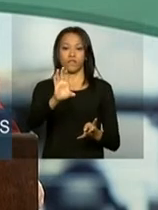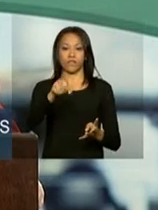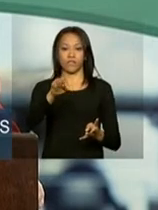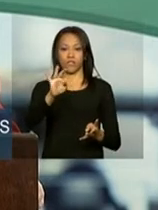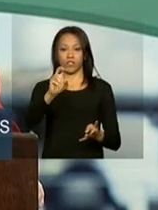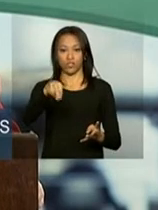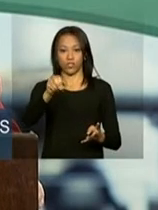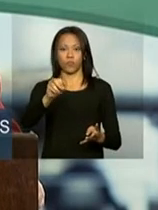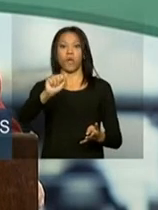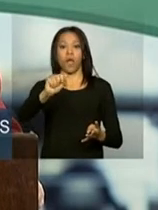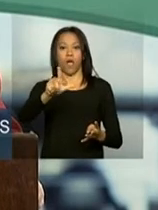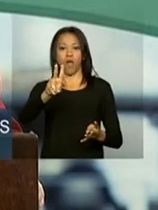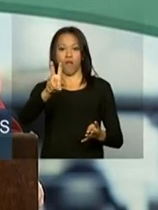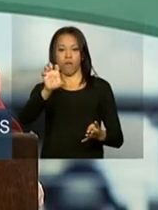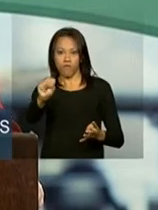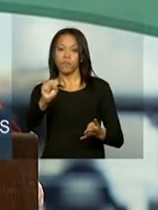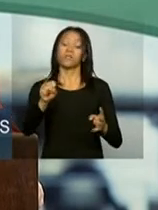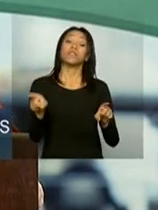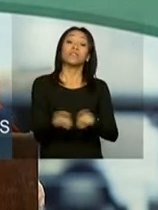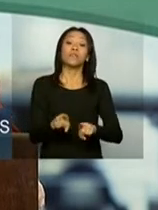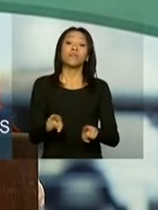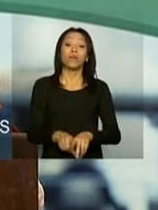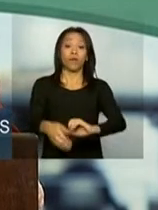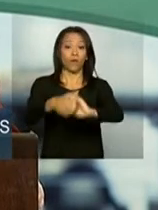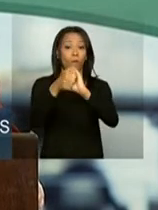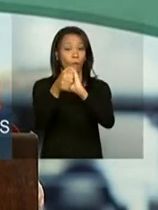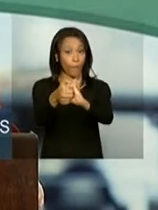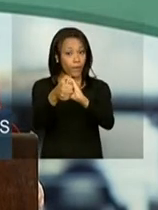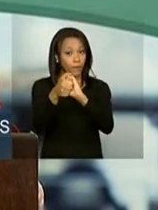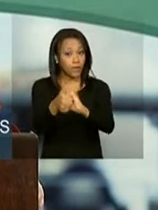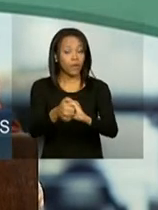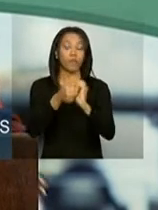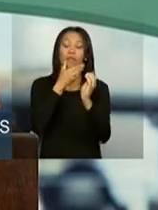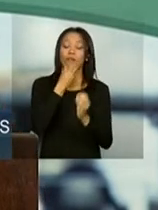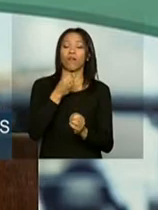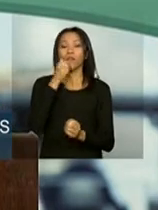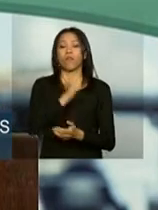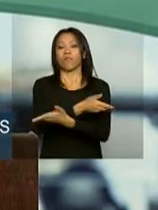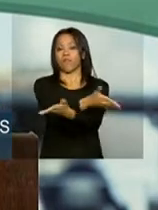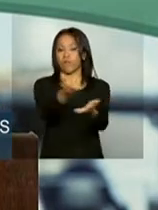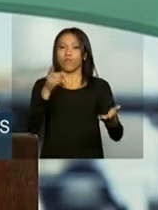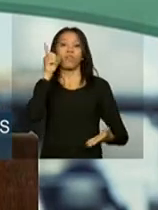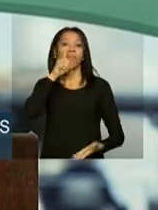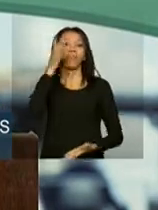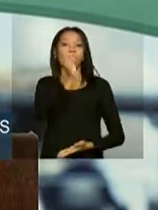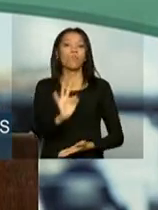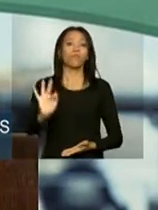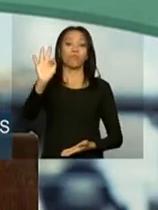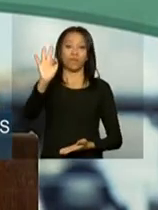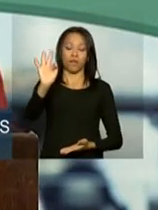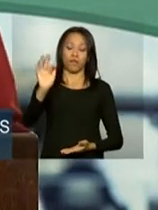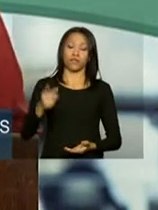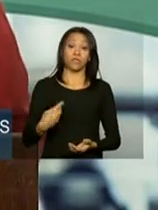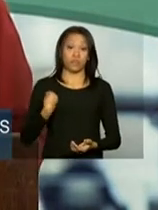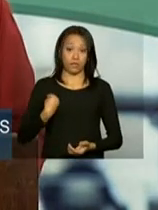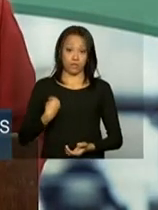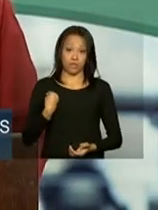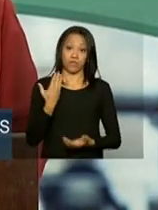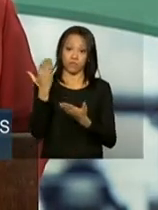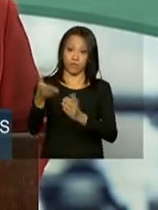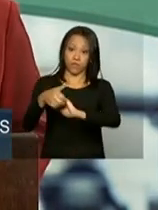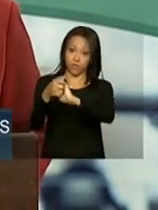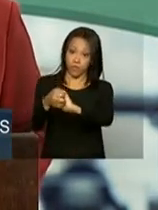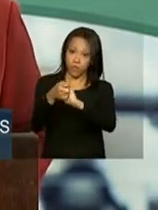Vicentinho Alves. Cumprimentar as senhoras e os senhores deputados federais, cumprimentando o